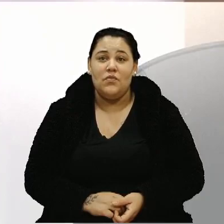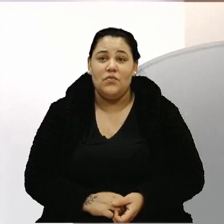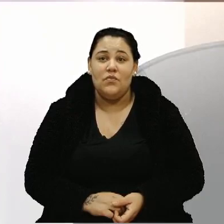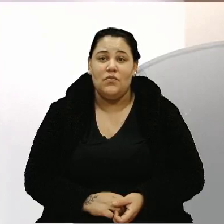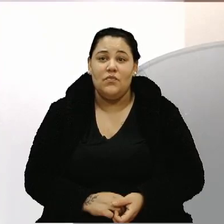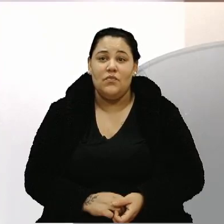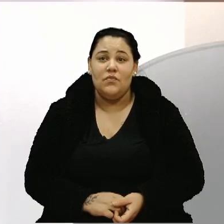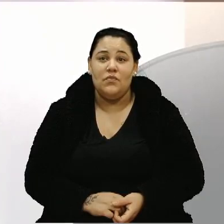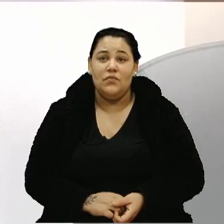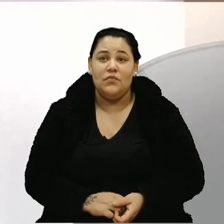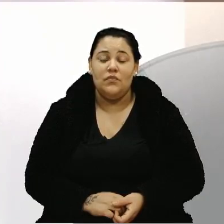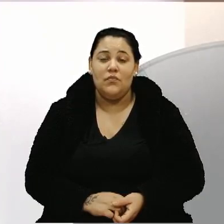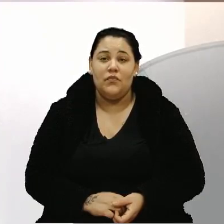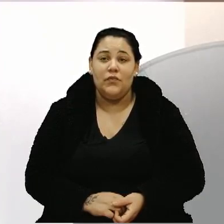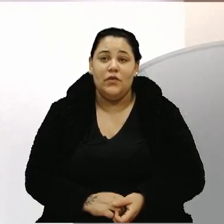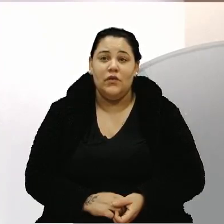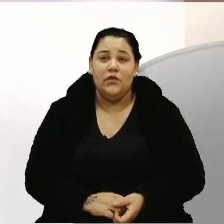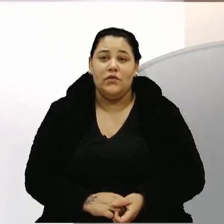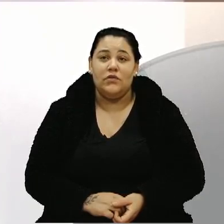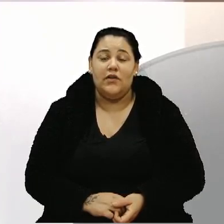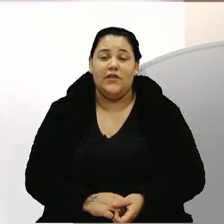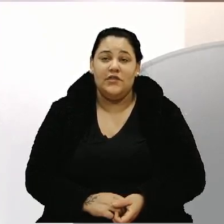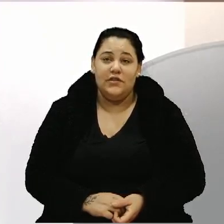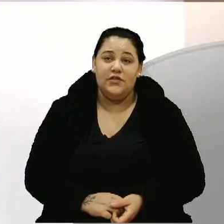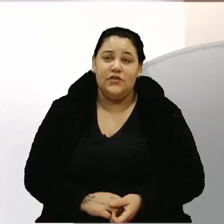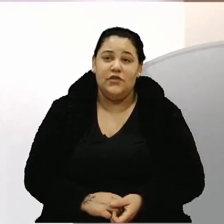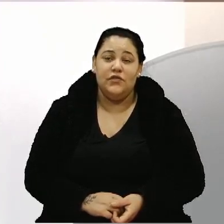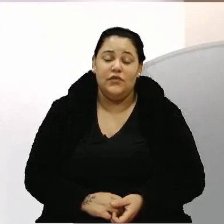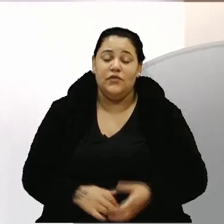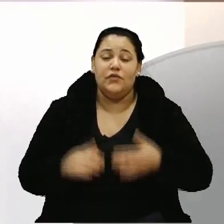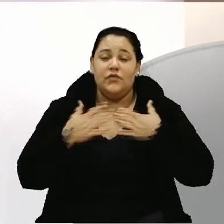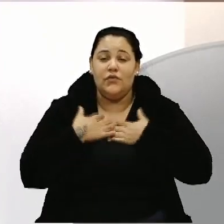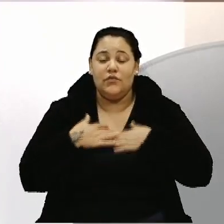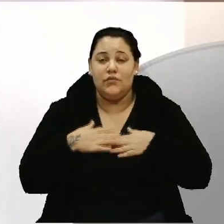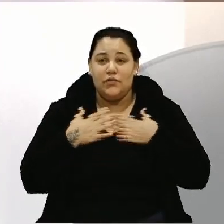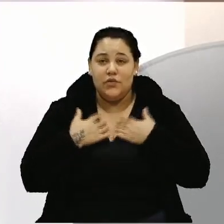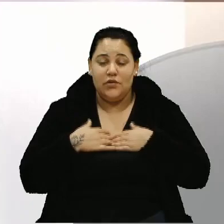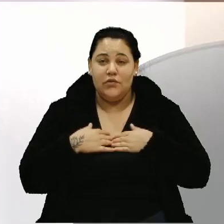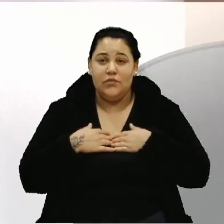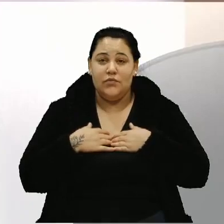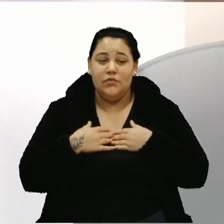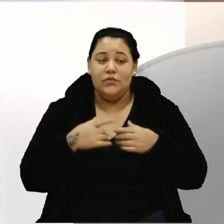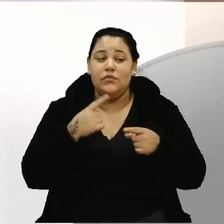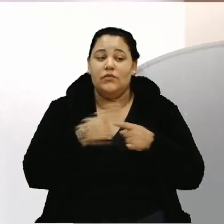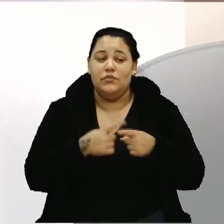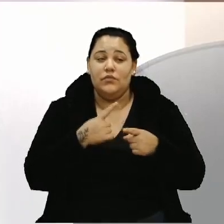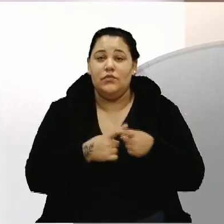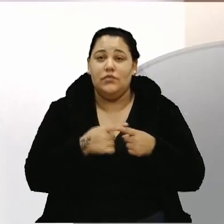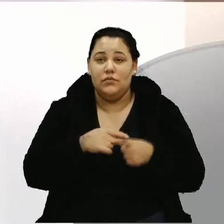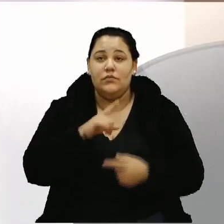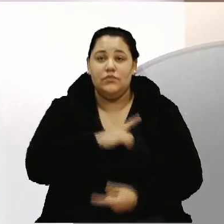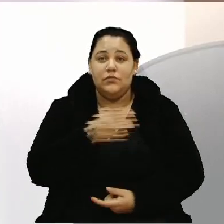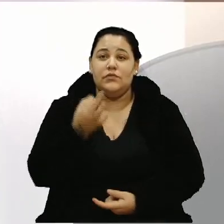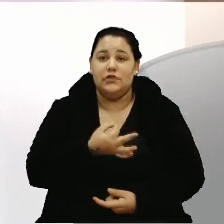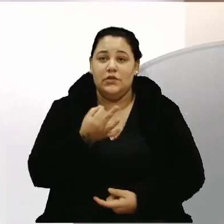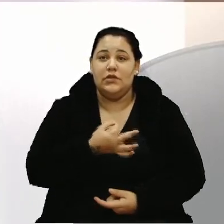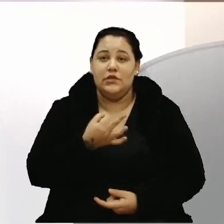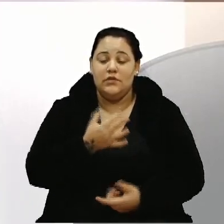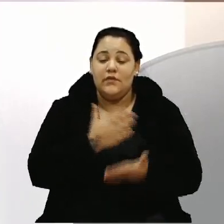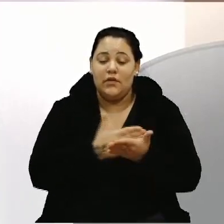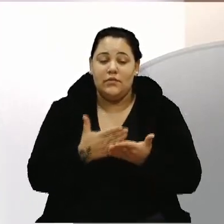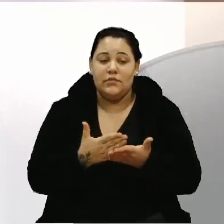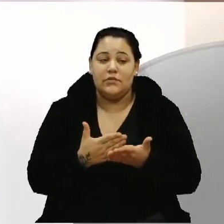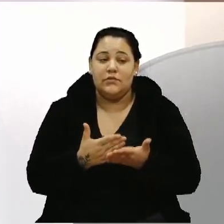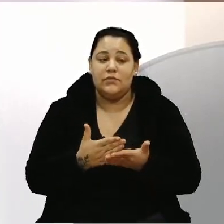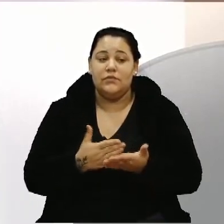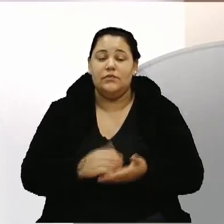Então eu ando muito calmo, muito tranquilo, porque eu confio, porque eu tenho certeza que vai iniciar.